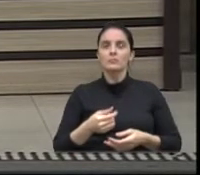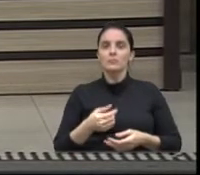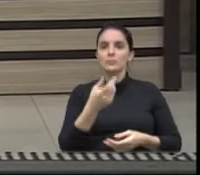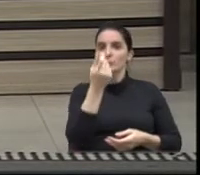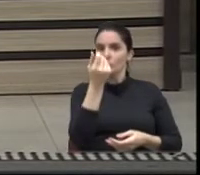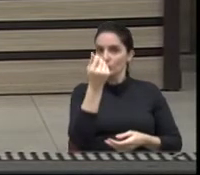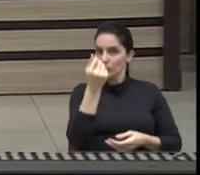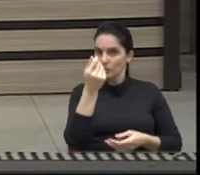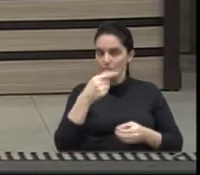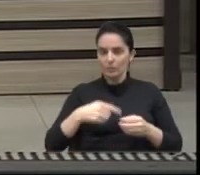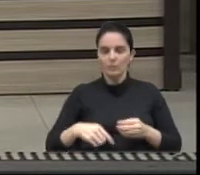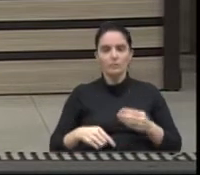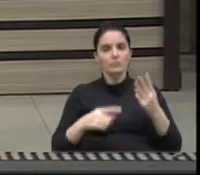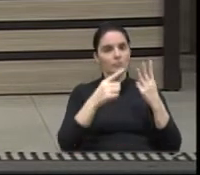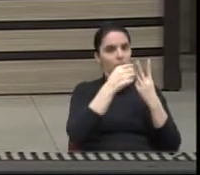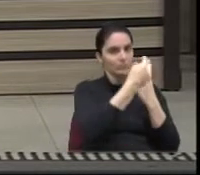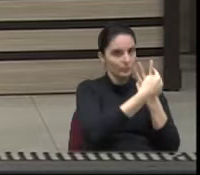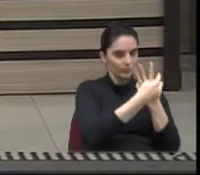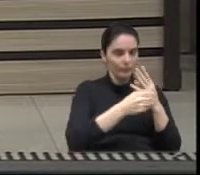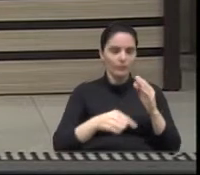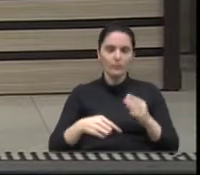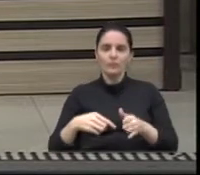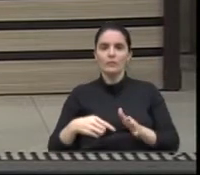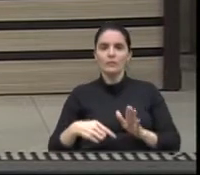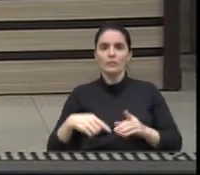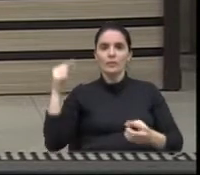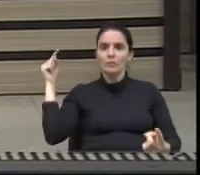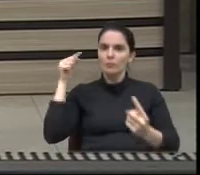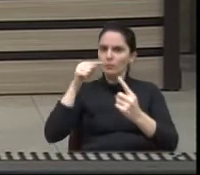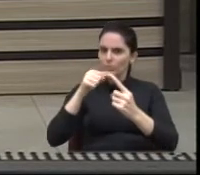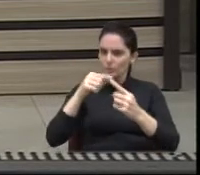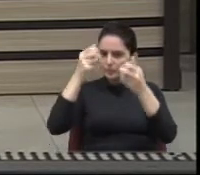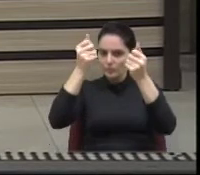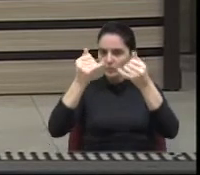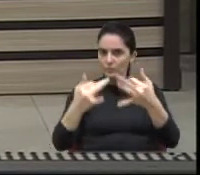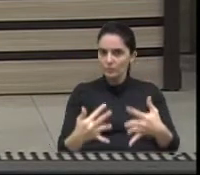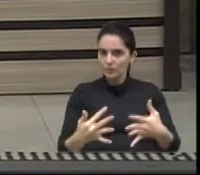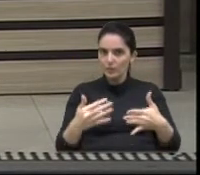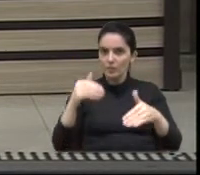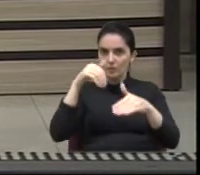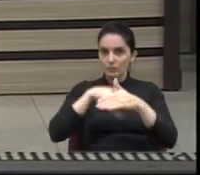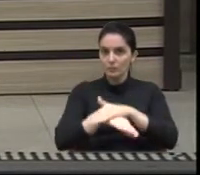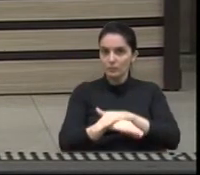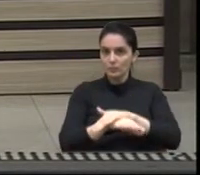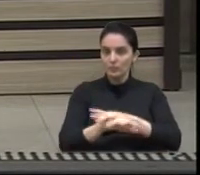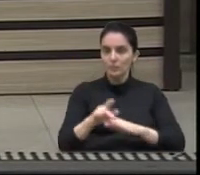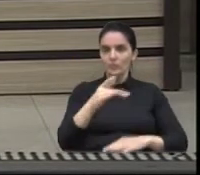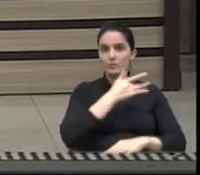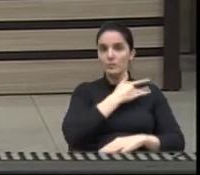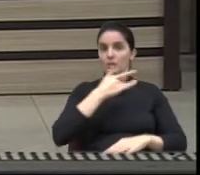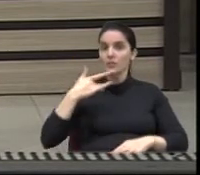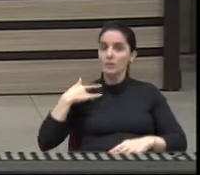O objetivo foi expor a situação fiscal do Fundo Municipal da Saúde. Foi exposto que, em